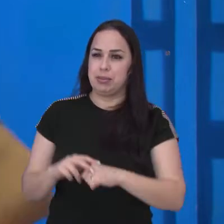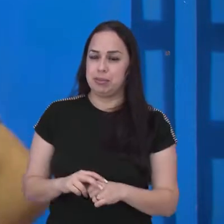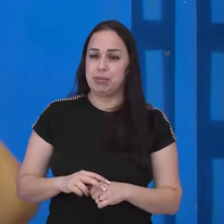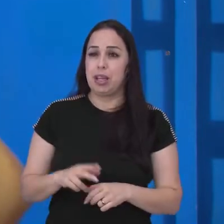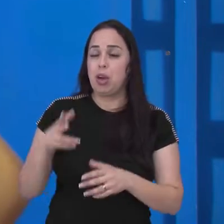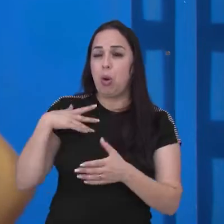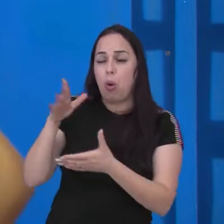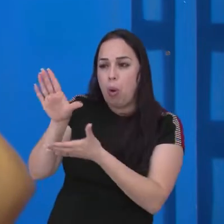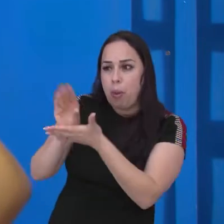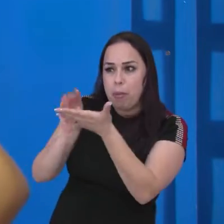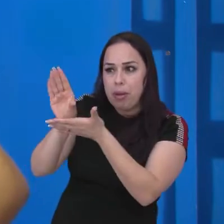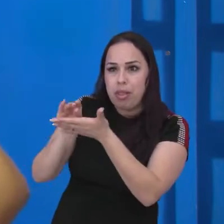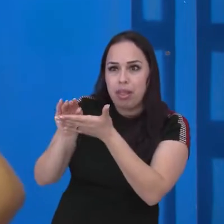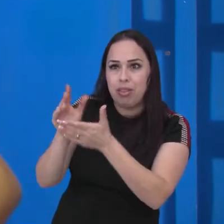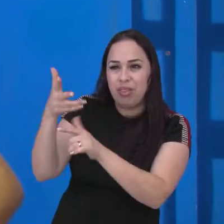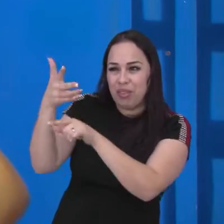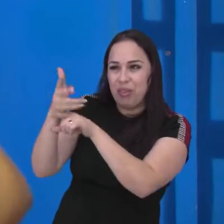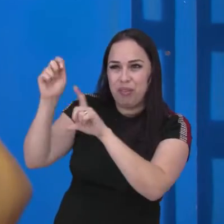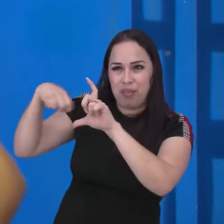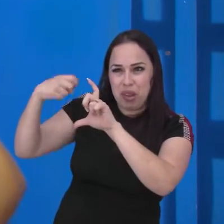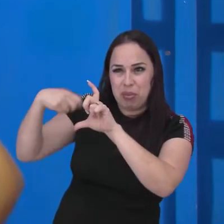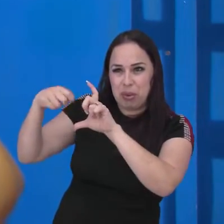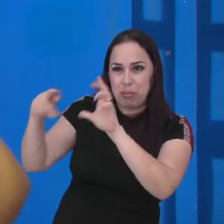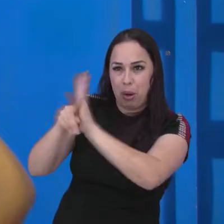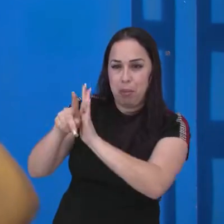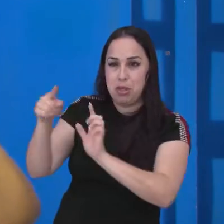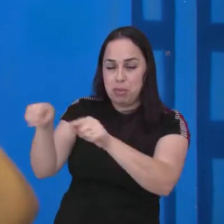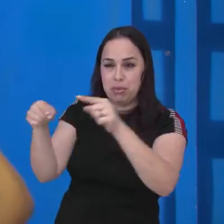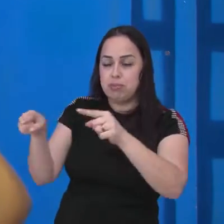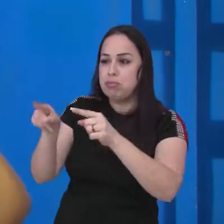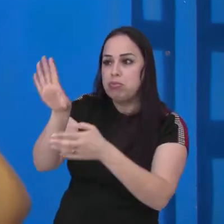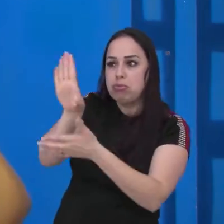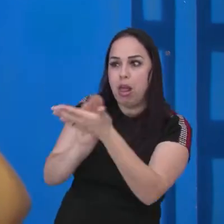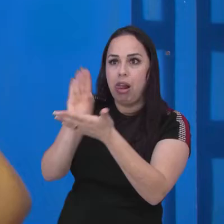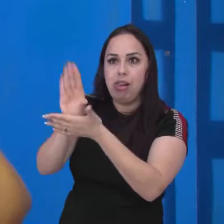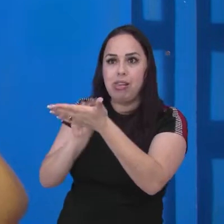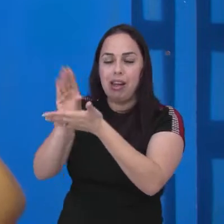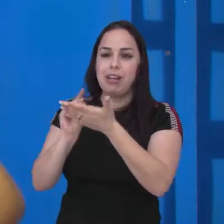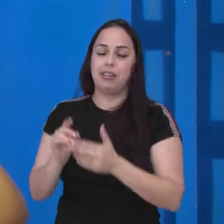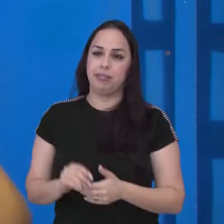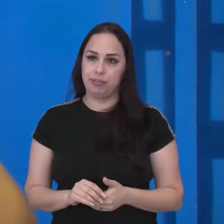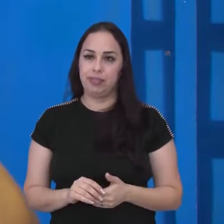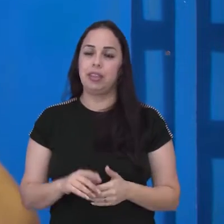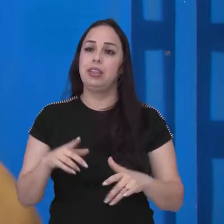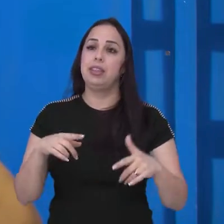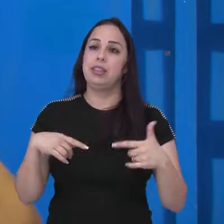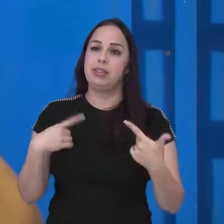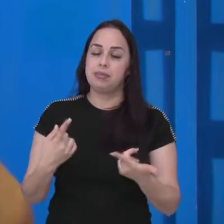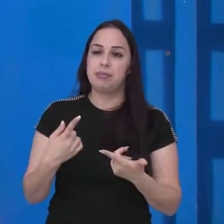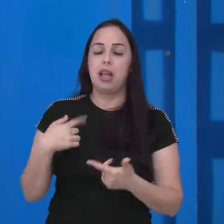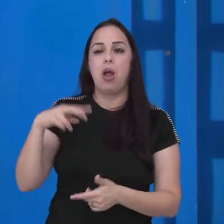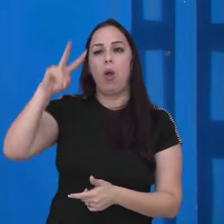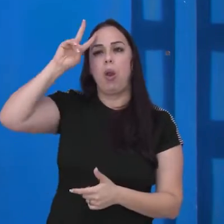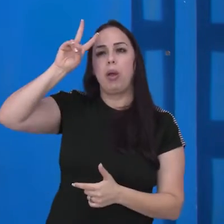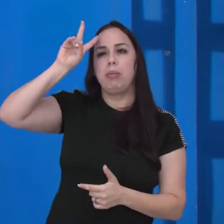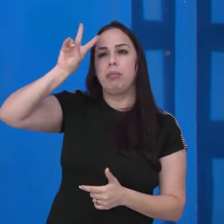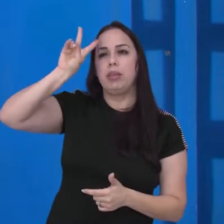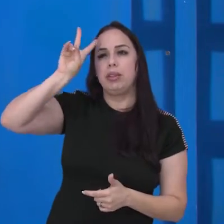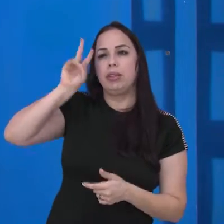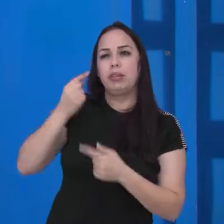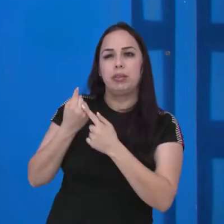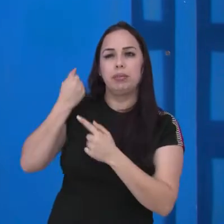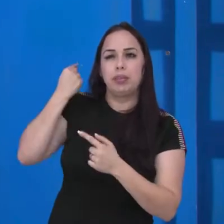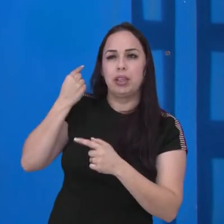Fazia? Tipo, imitar os dançarinos dos clipes, que era o que tinha na época, né? E aí aí começou a cantar, aí eu lembro que a